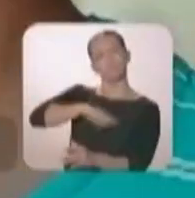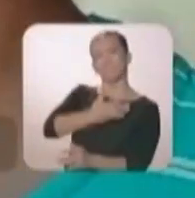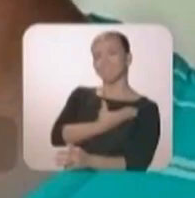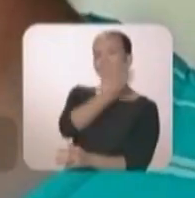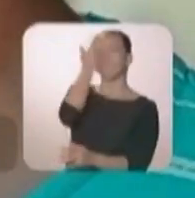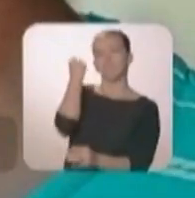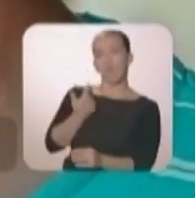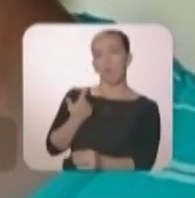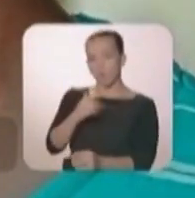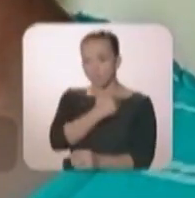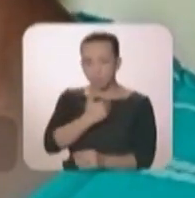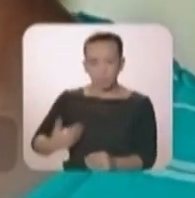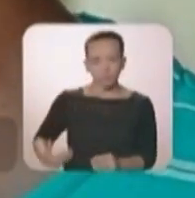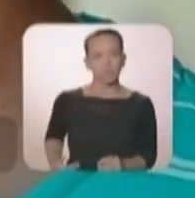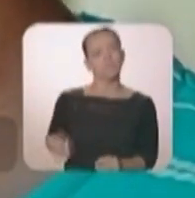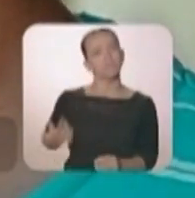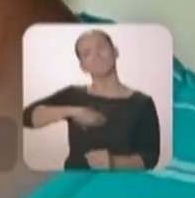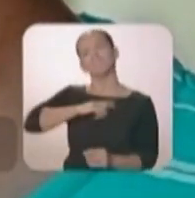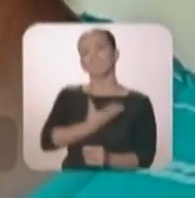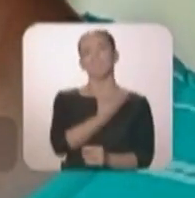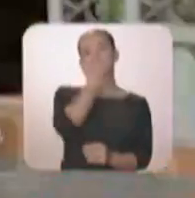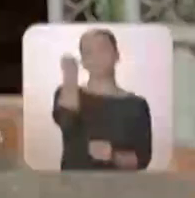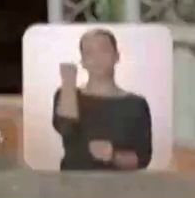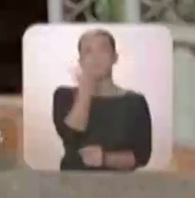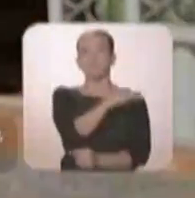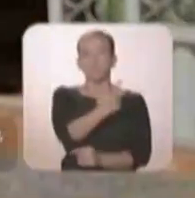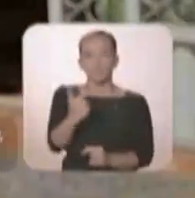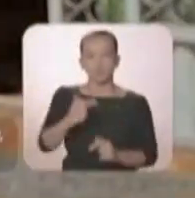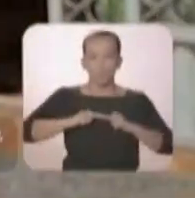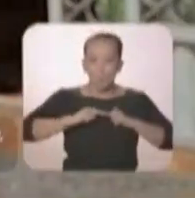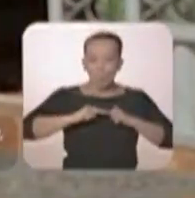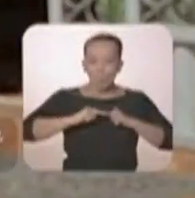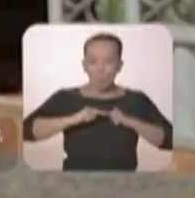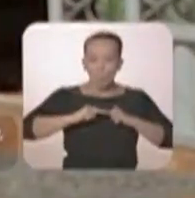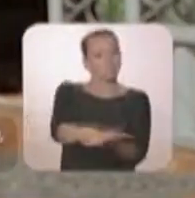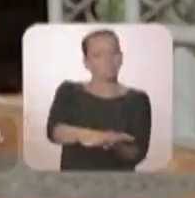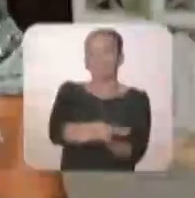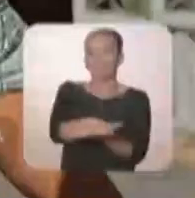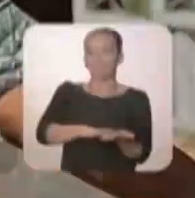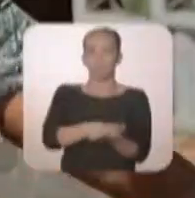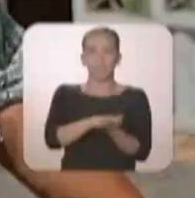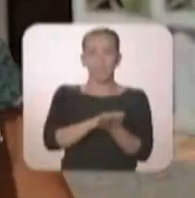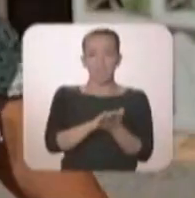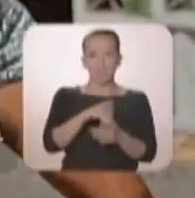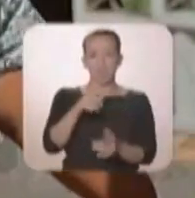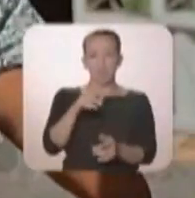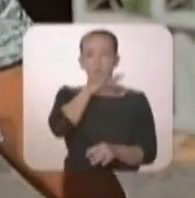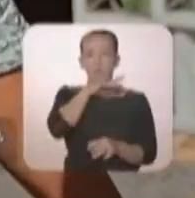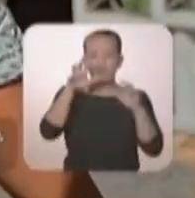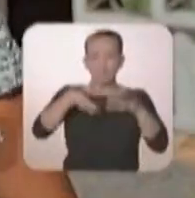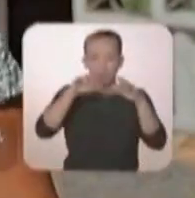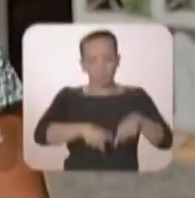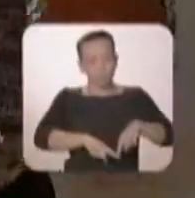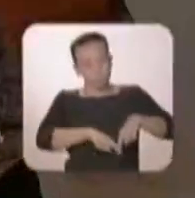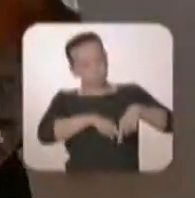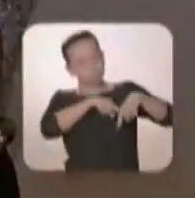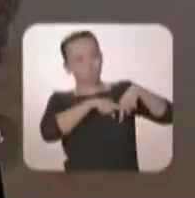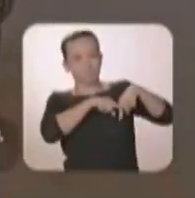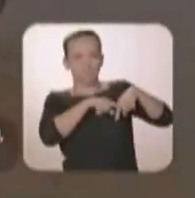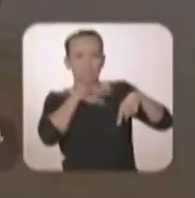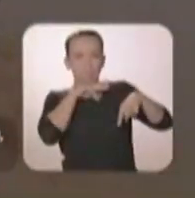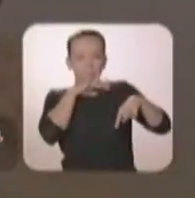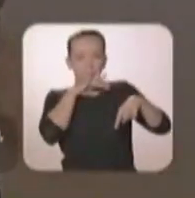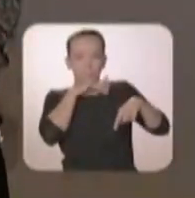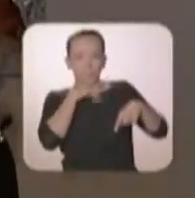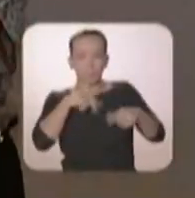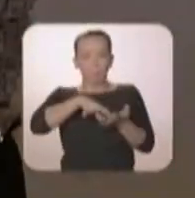Na realidade, nosso governo anterior, né, estava esquecido. Não tinha asfalto, não tinha nada. A lama ia quase no seu joelho, né,